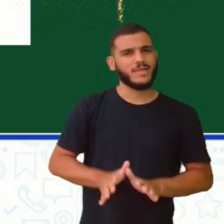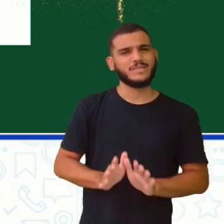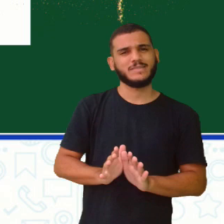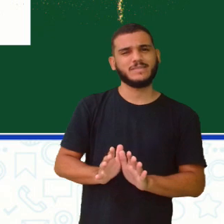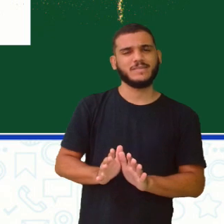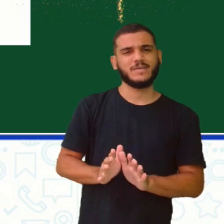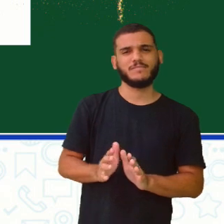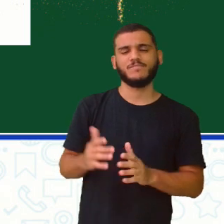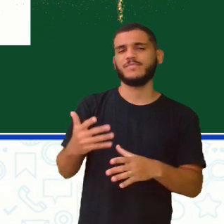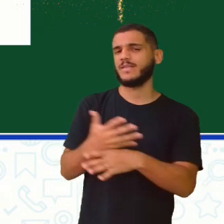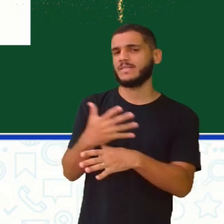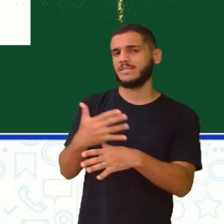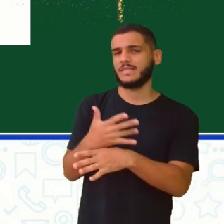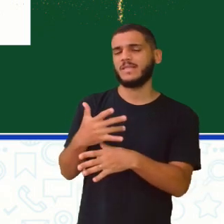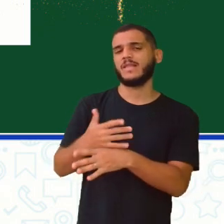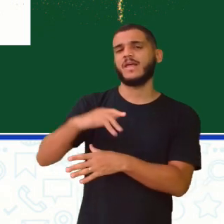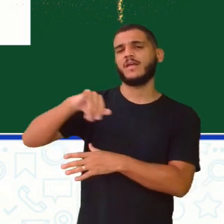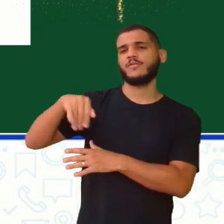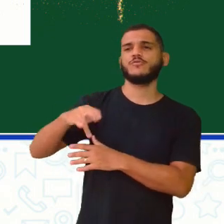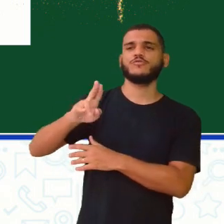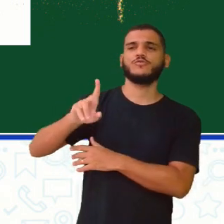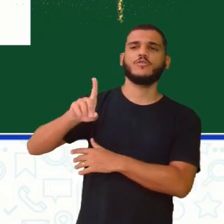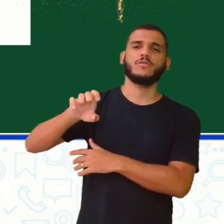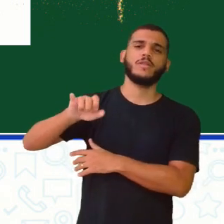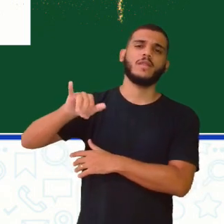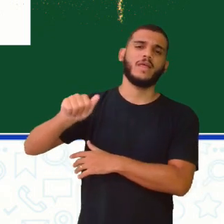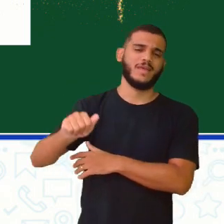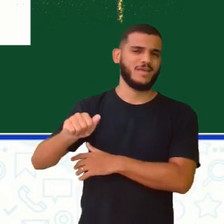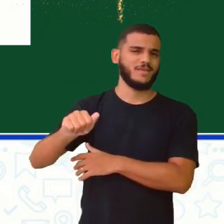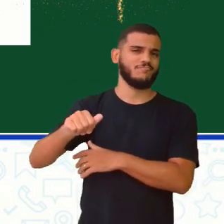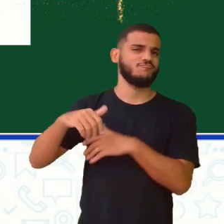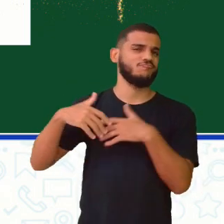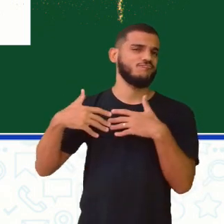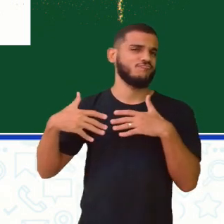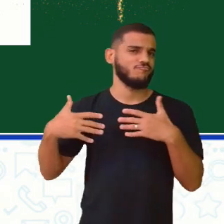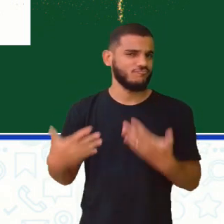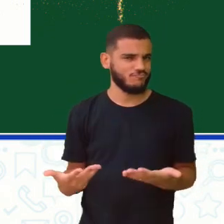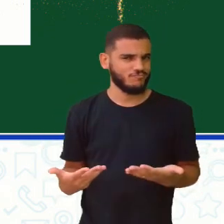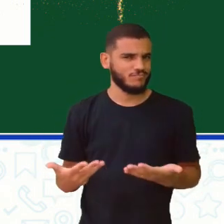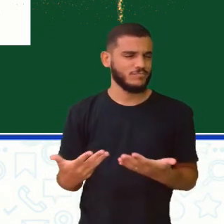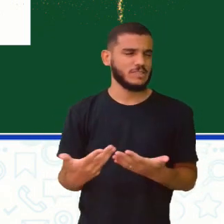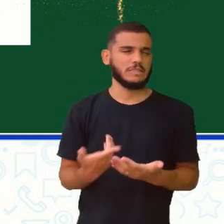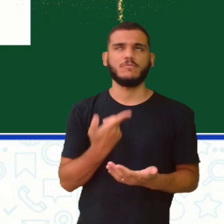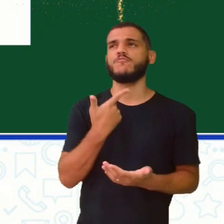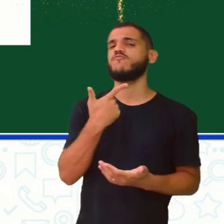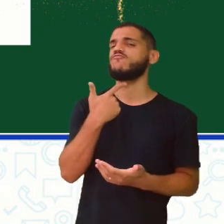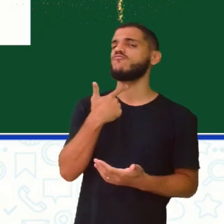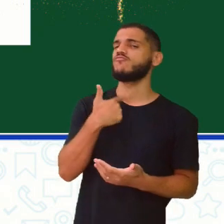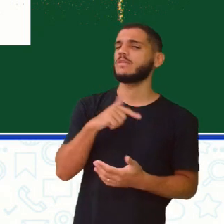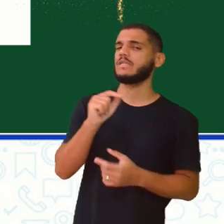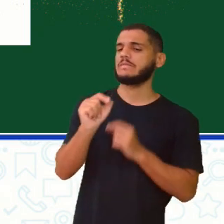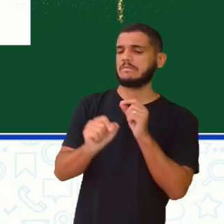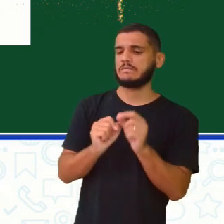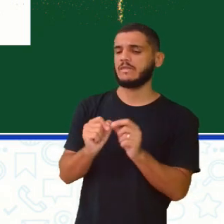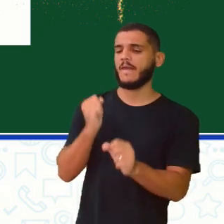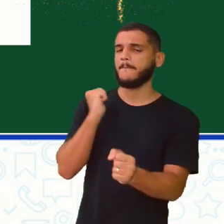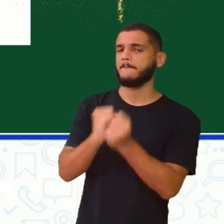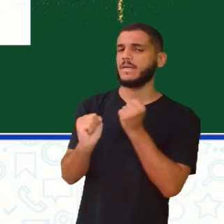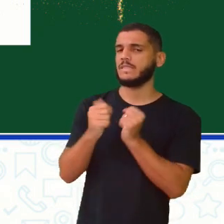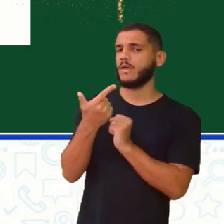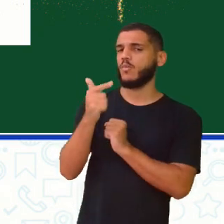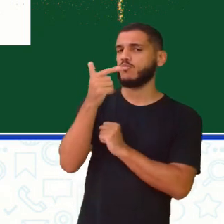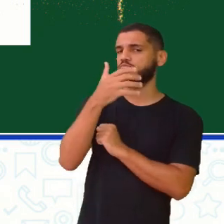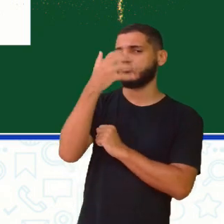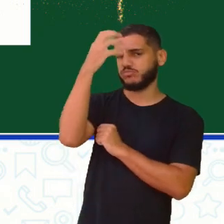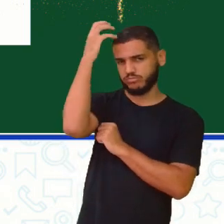não é? Para ele sentir assim desejo de matar esse rei, não é? Não deve se ser, ele né? era o sucessor, o próximo rei,